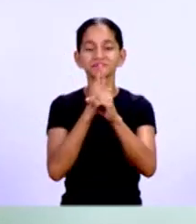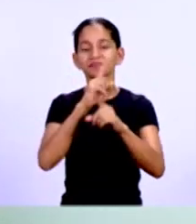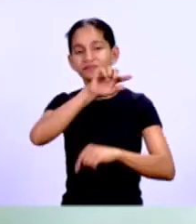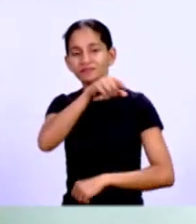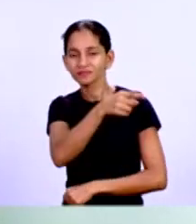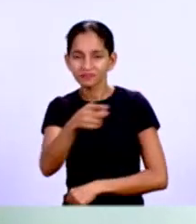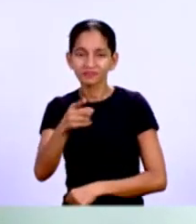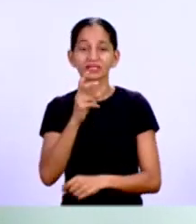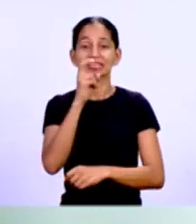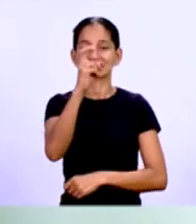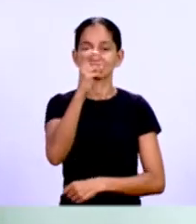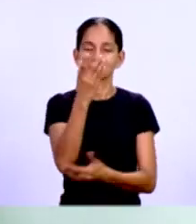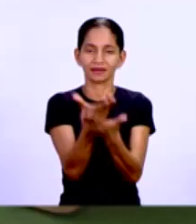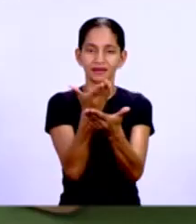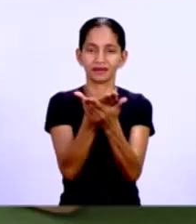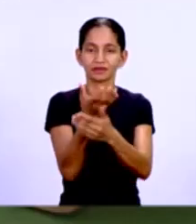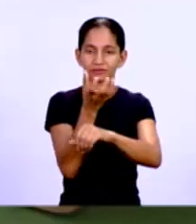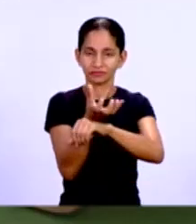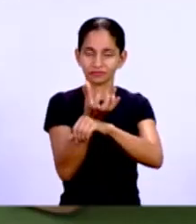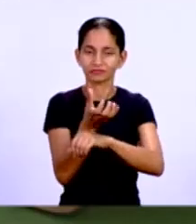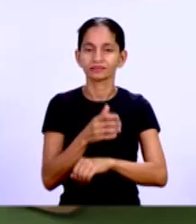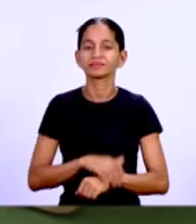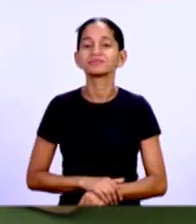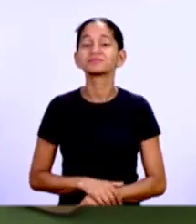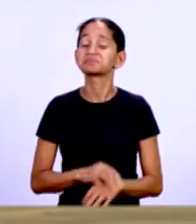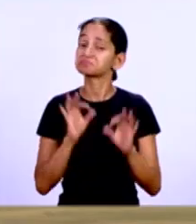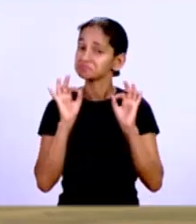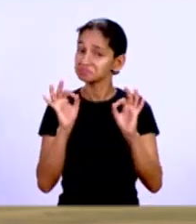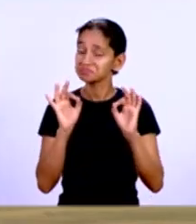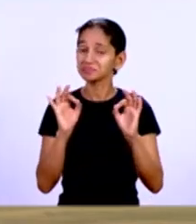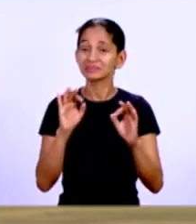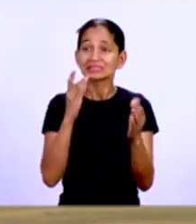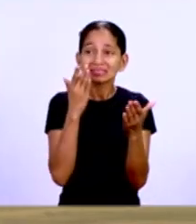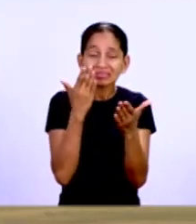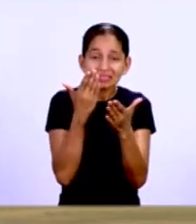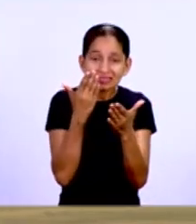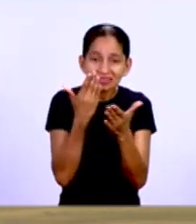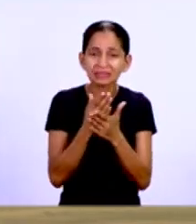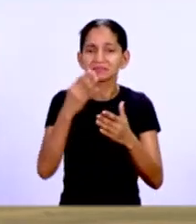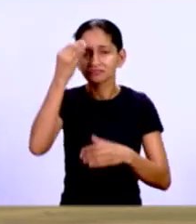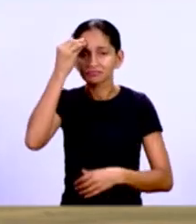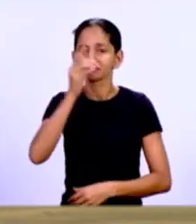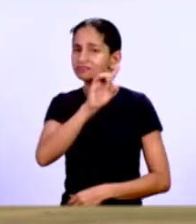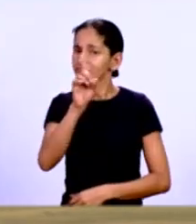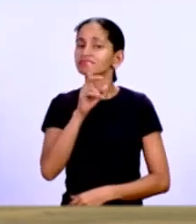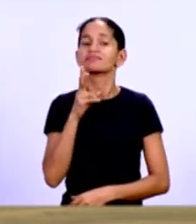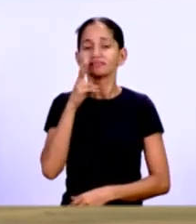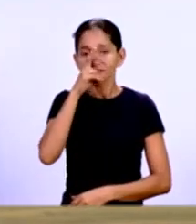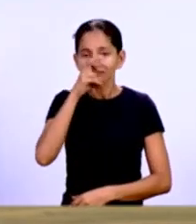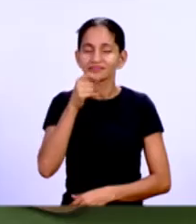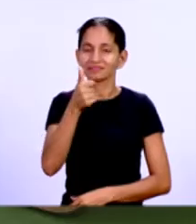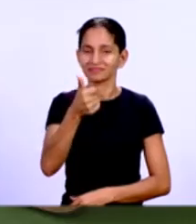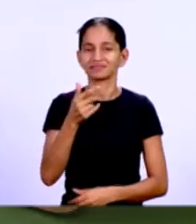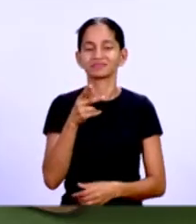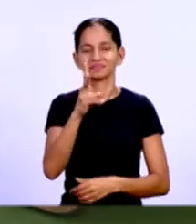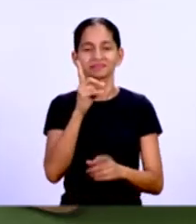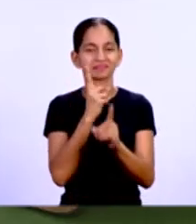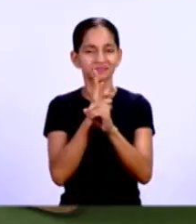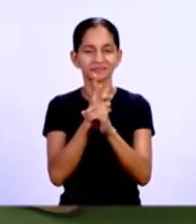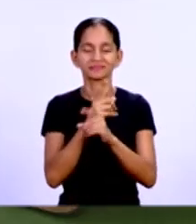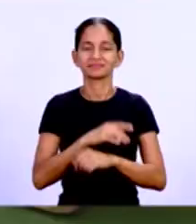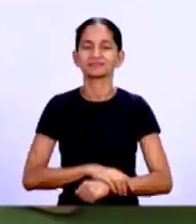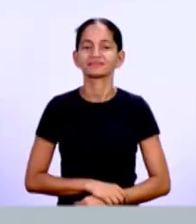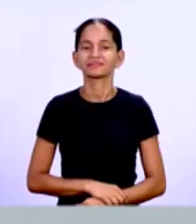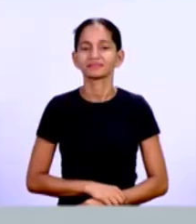reencontramos para a 5ª aula da nossa disciplina. Exatamente, gente. Está acabando, não desanime e até semana que vem. Até semana que vem.